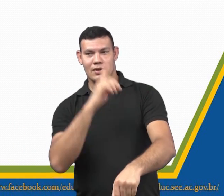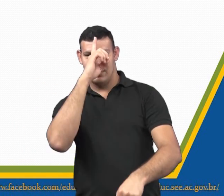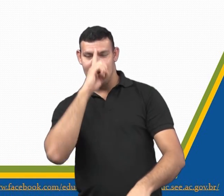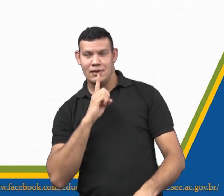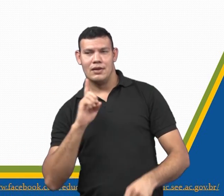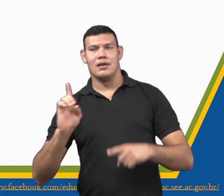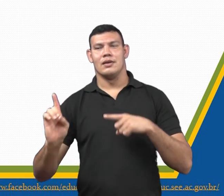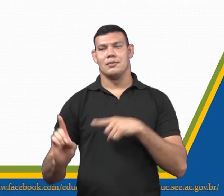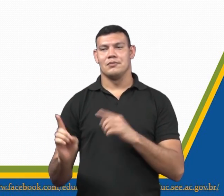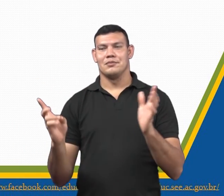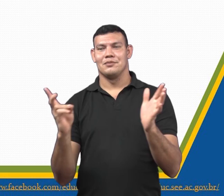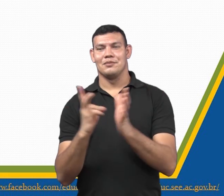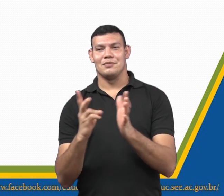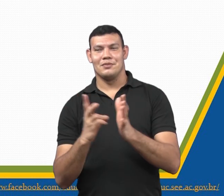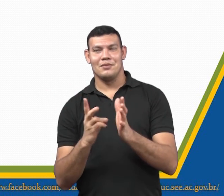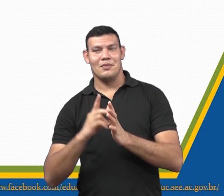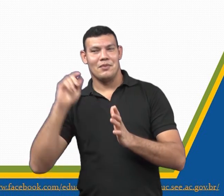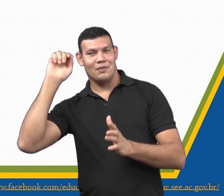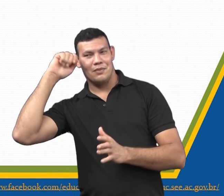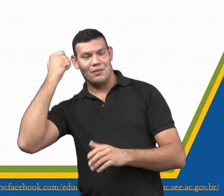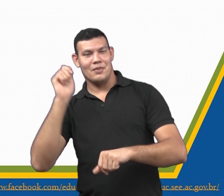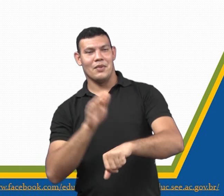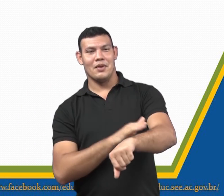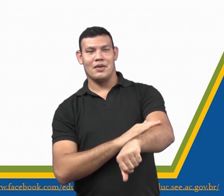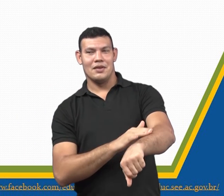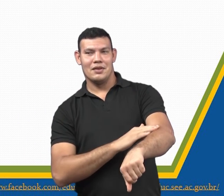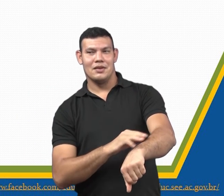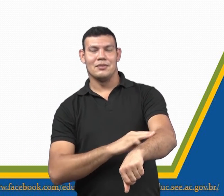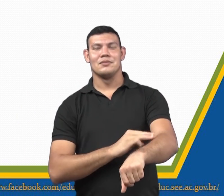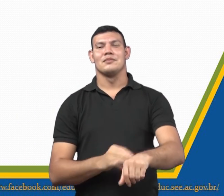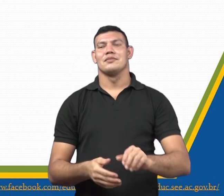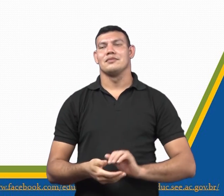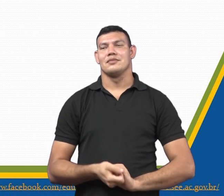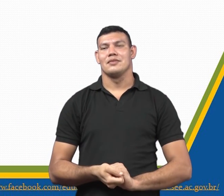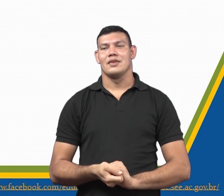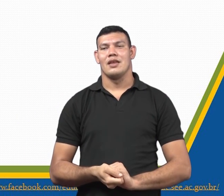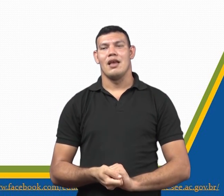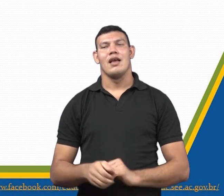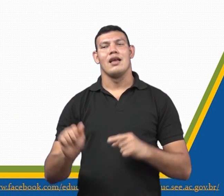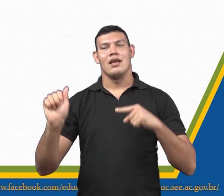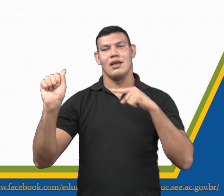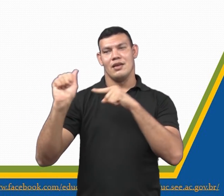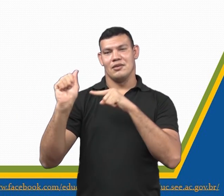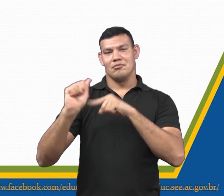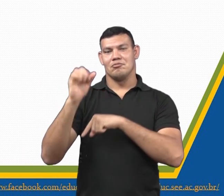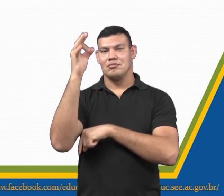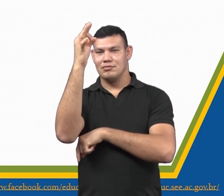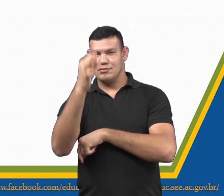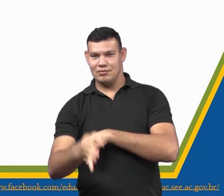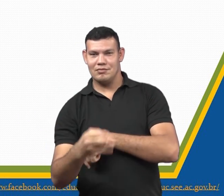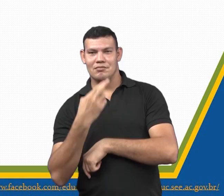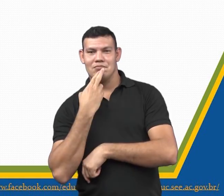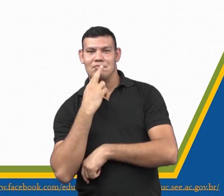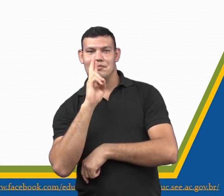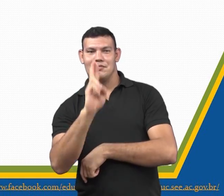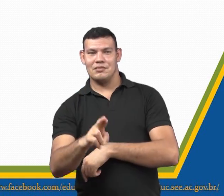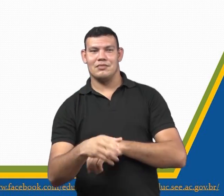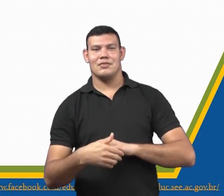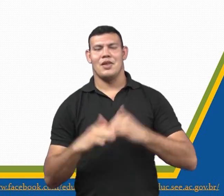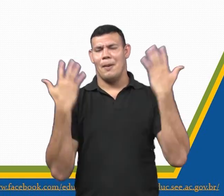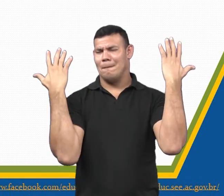pardos. Você lembra qual foi? Se você disse a letra A, muito bem, você